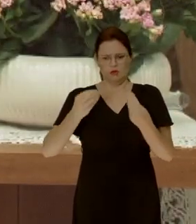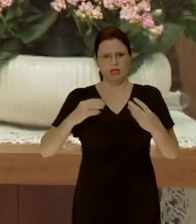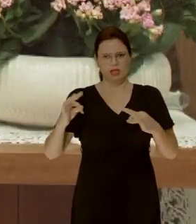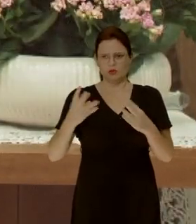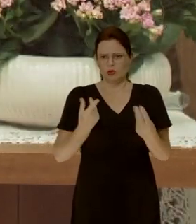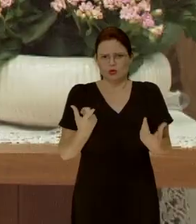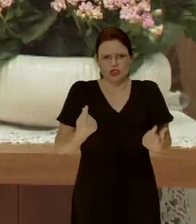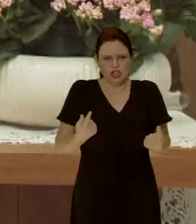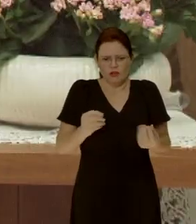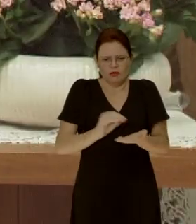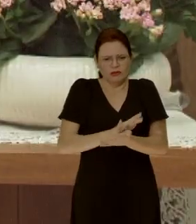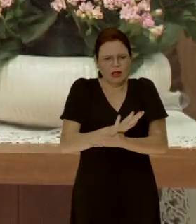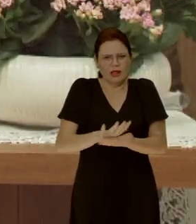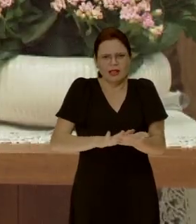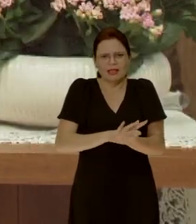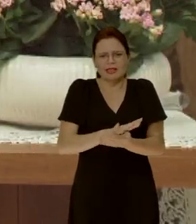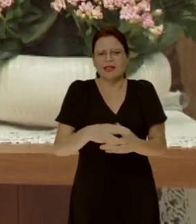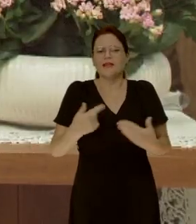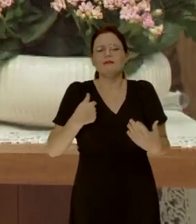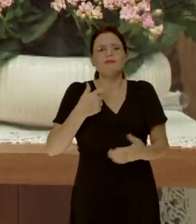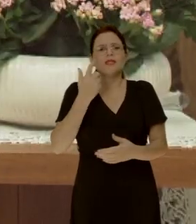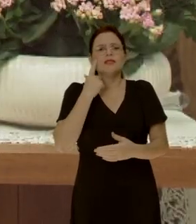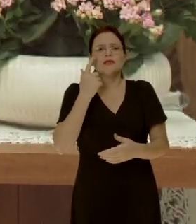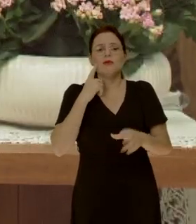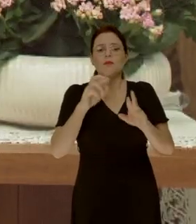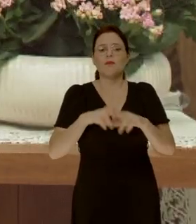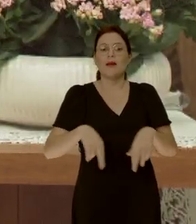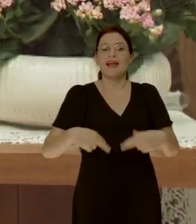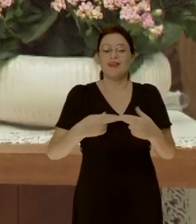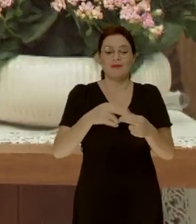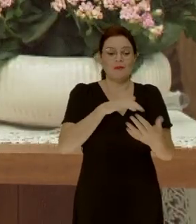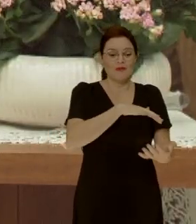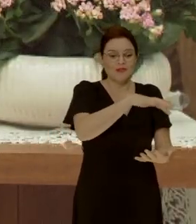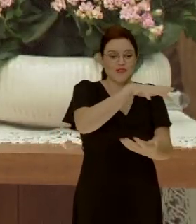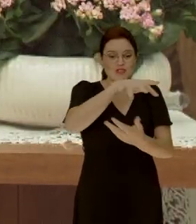Ninguém consegue fazer uma reunião a nível mundial.